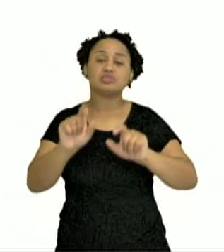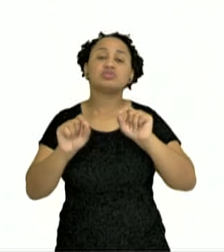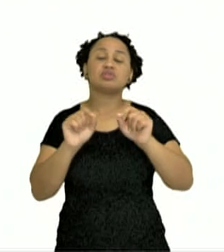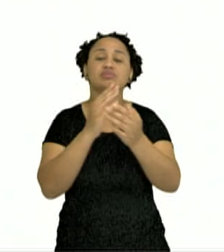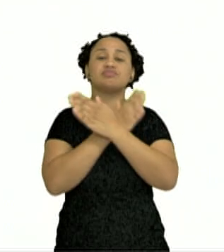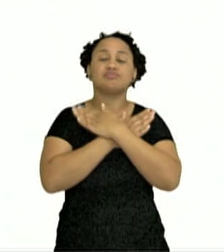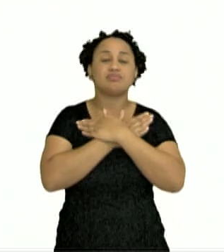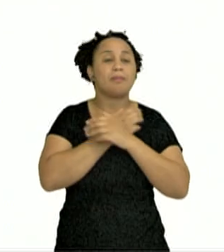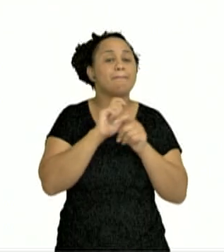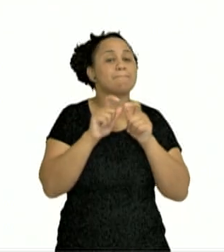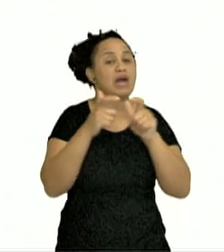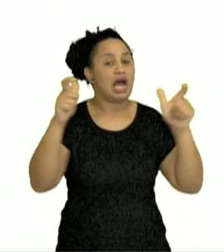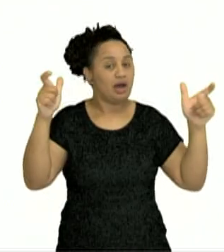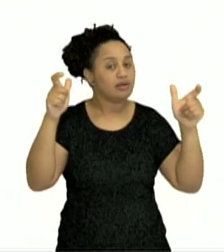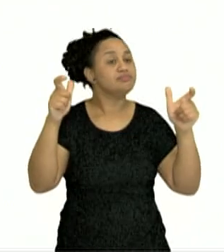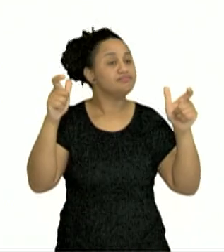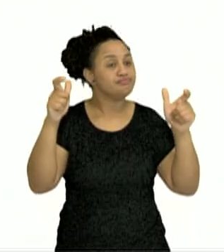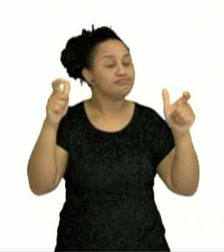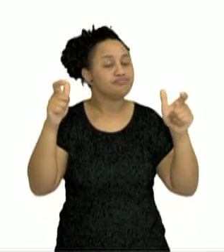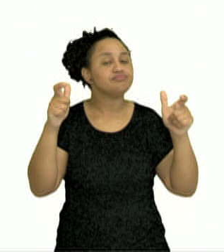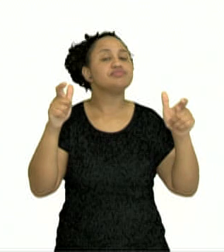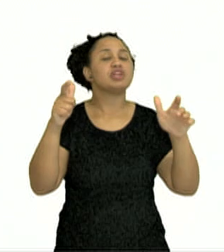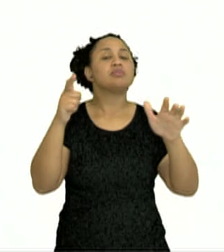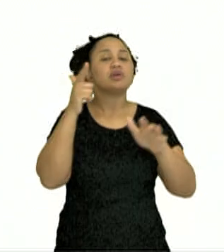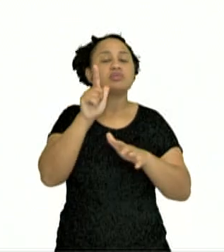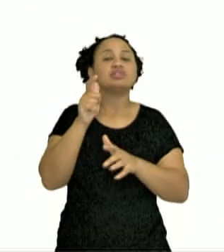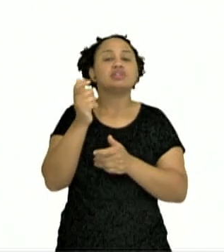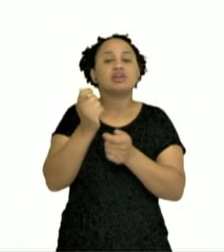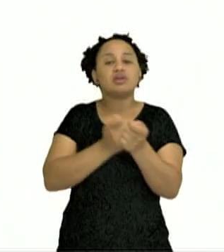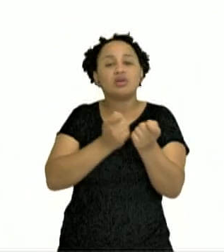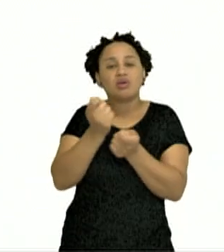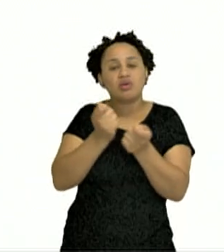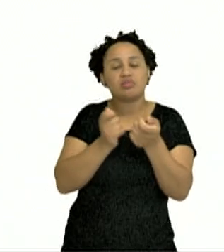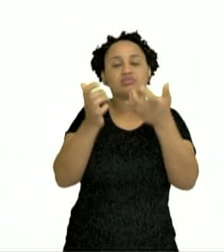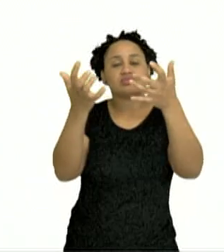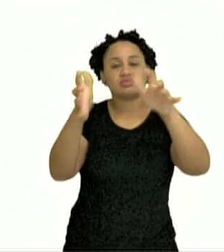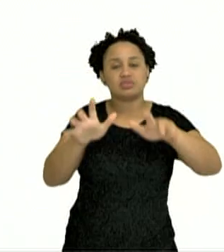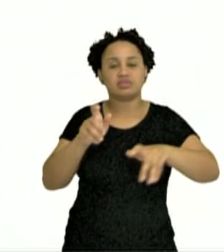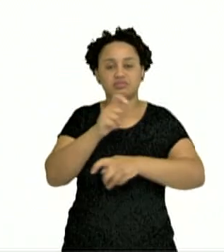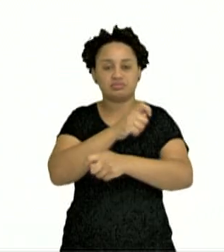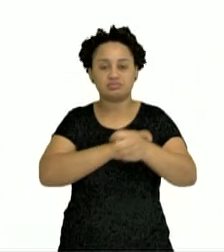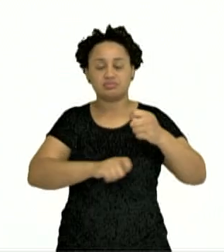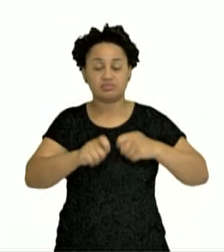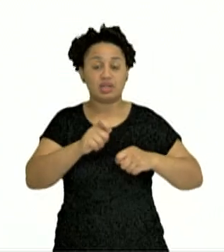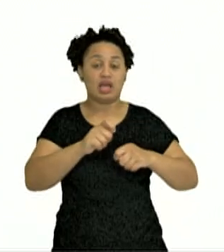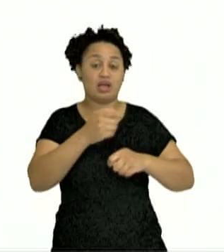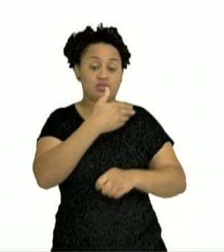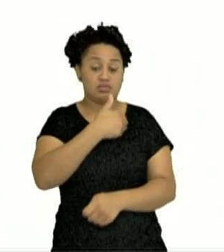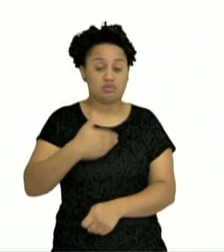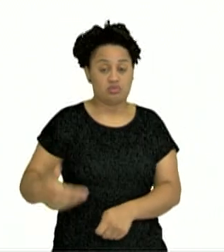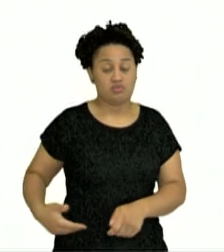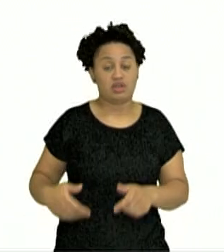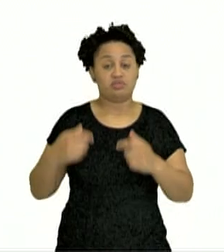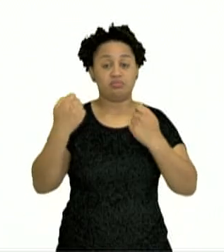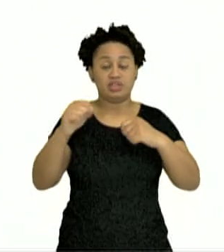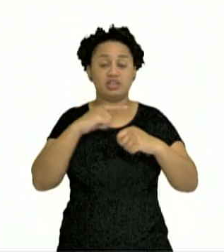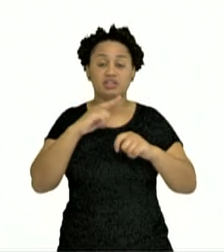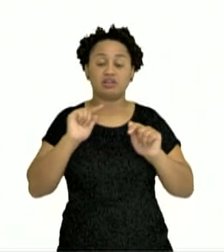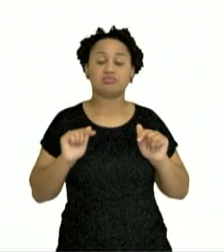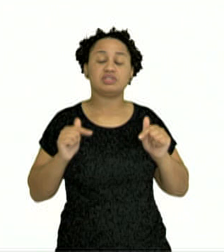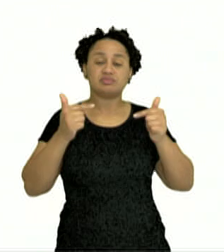de desempregados. E para frear essa crise econômica, os governos têm que adotar